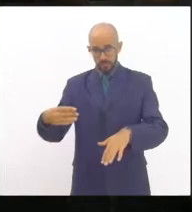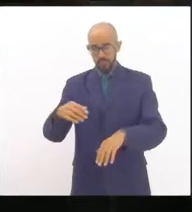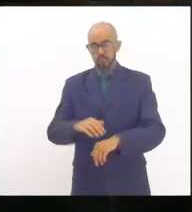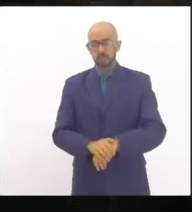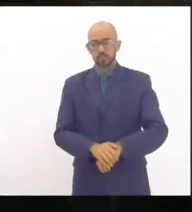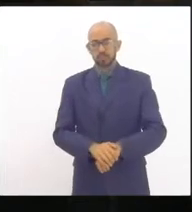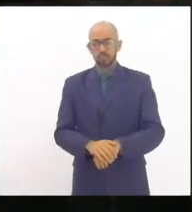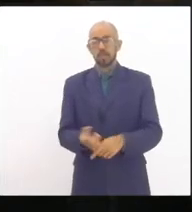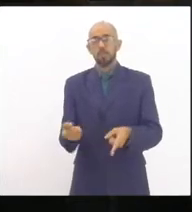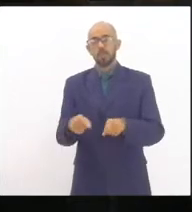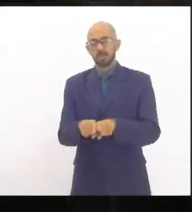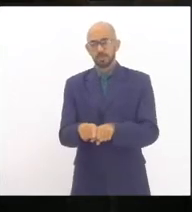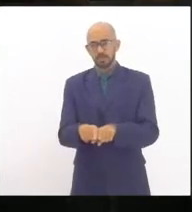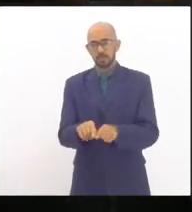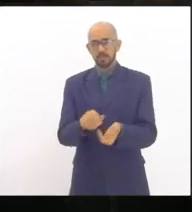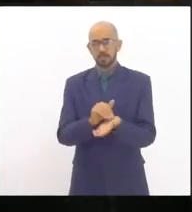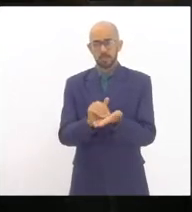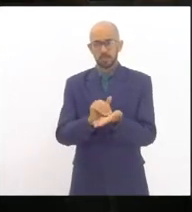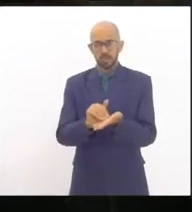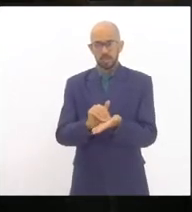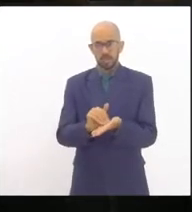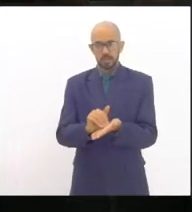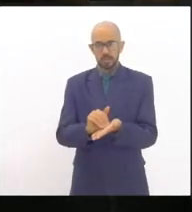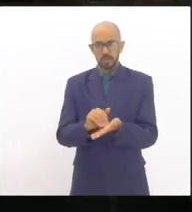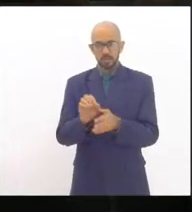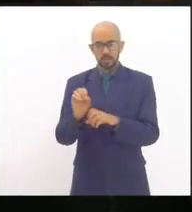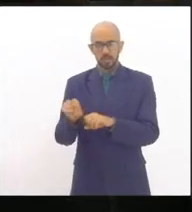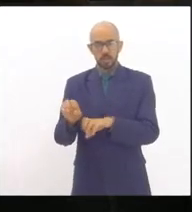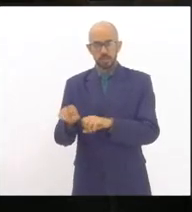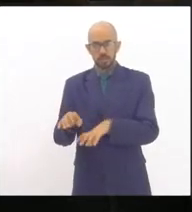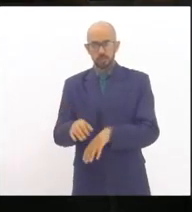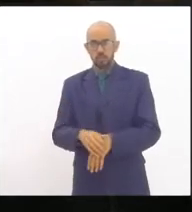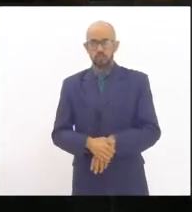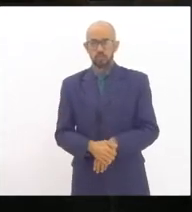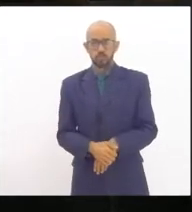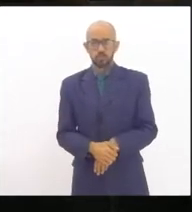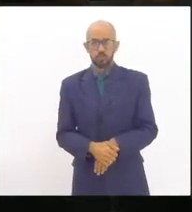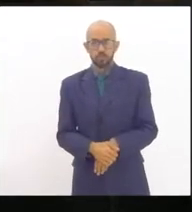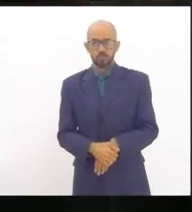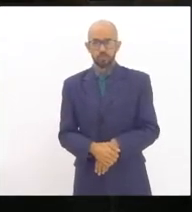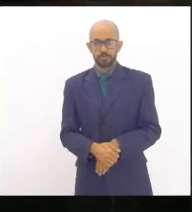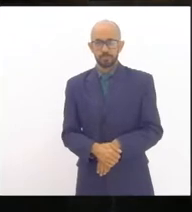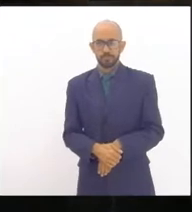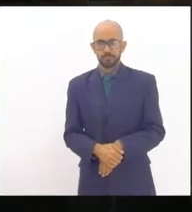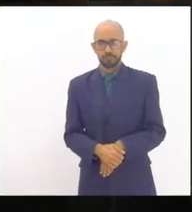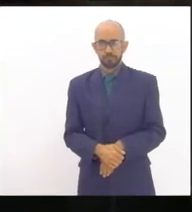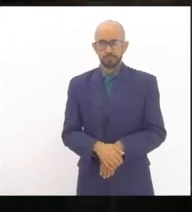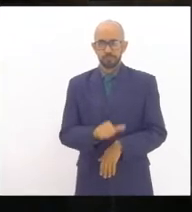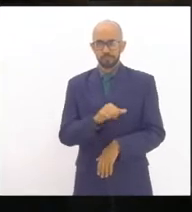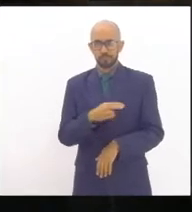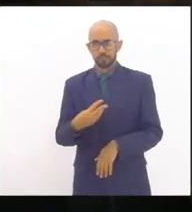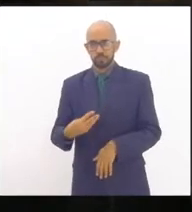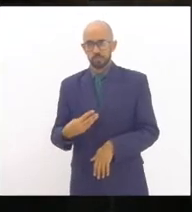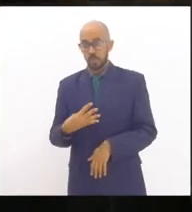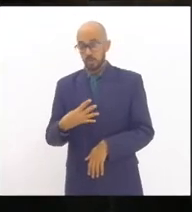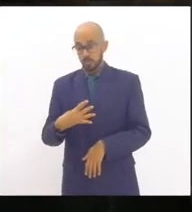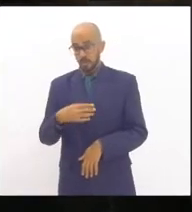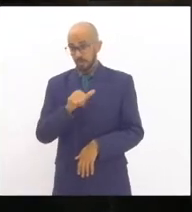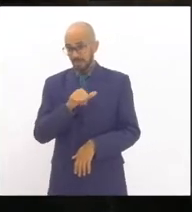e em parceria com a Secretaria de Educação o 14º